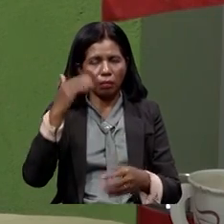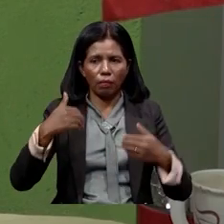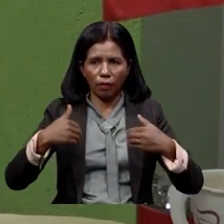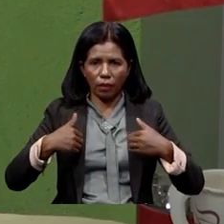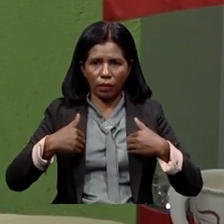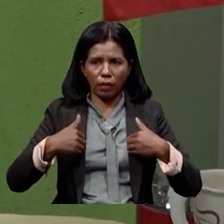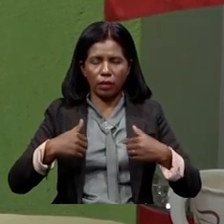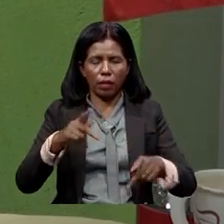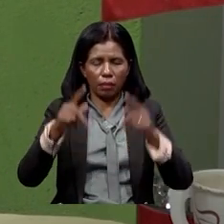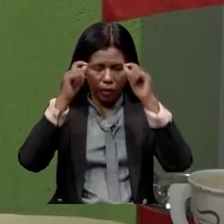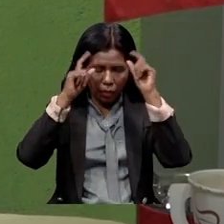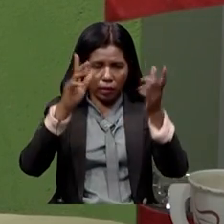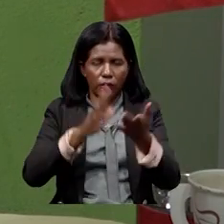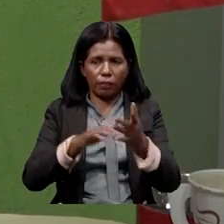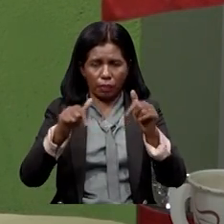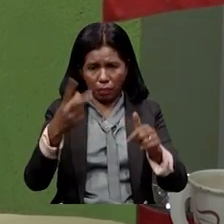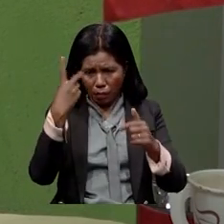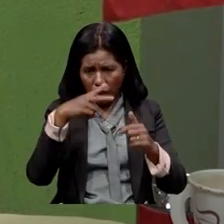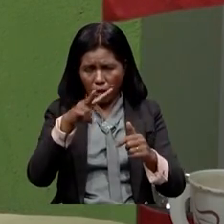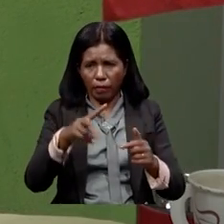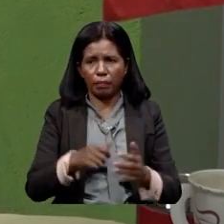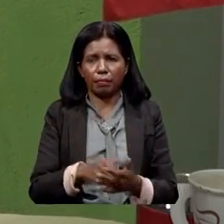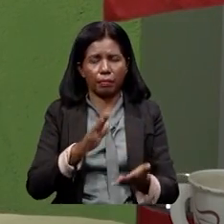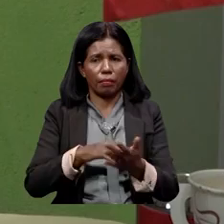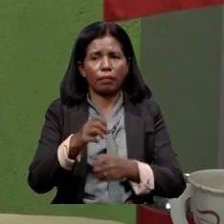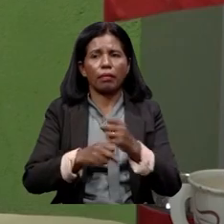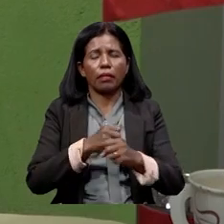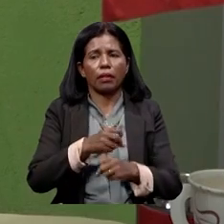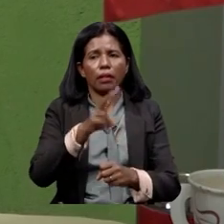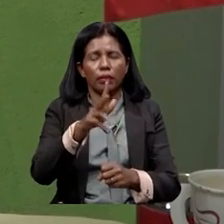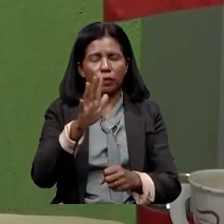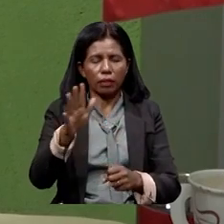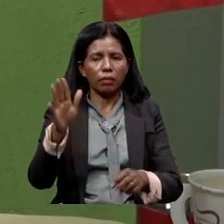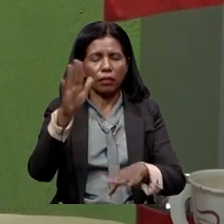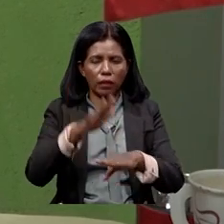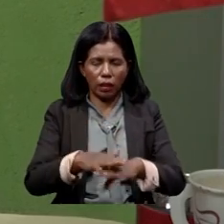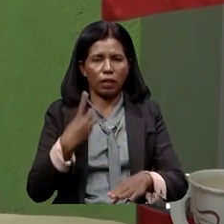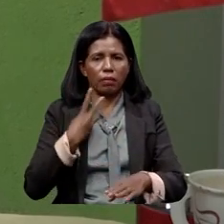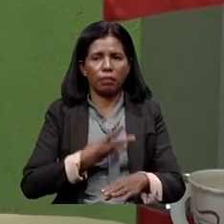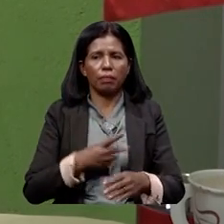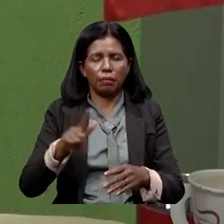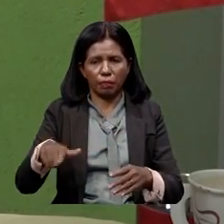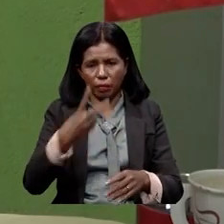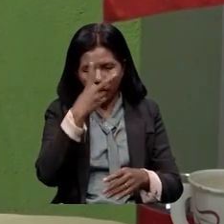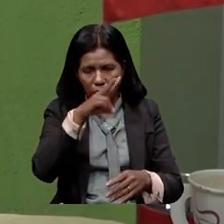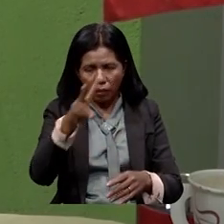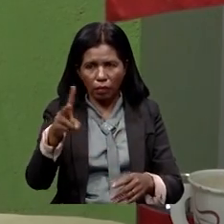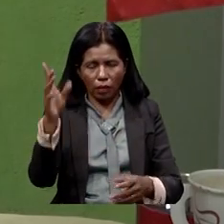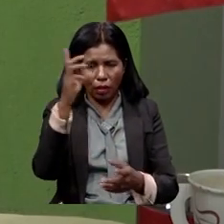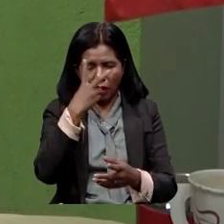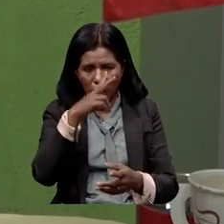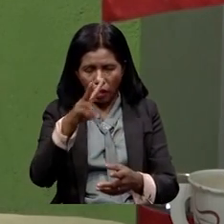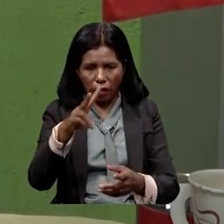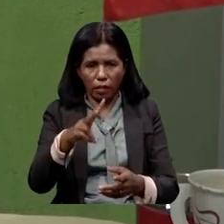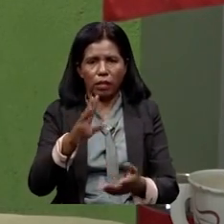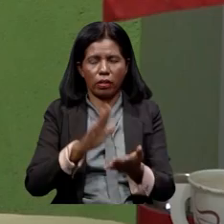Timor uma escola finante. Mas, cara, escola tem na rua tudo também lá na minha. Ou seja, e te vou te ver foca a escola na